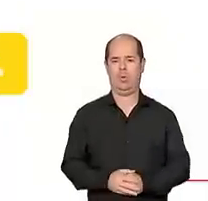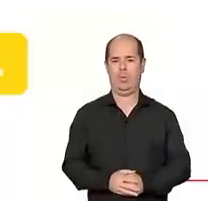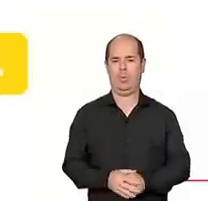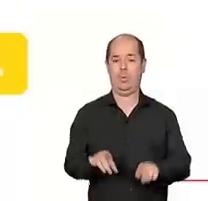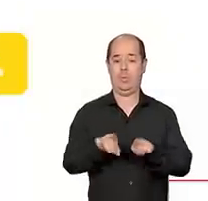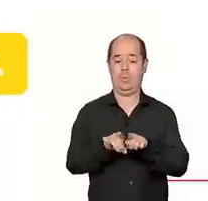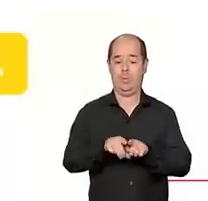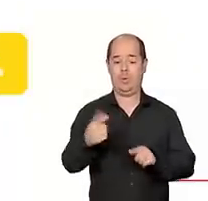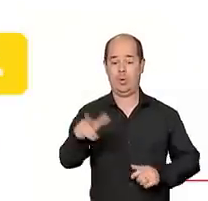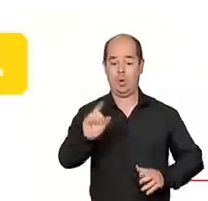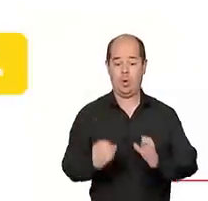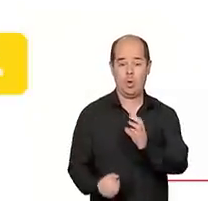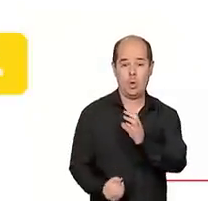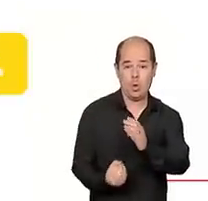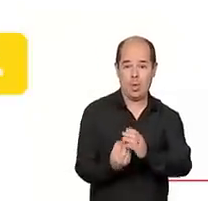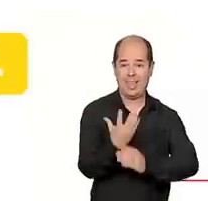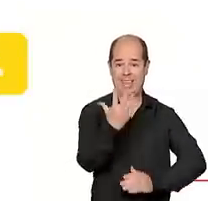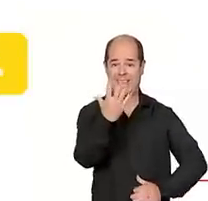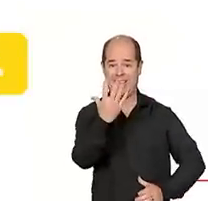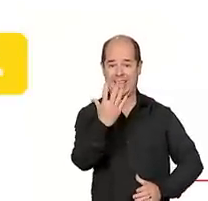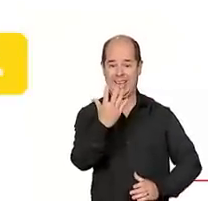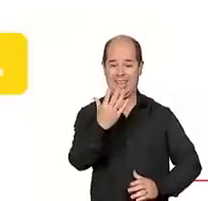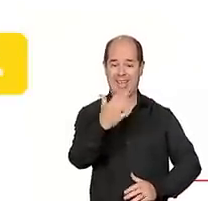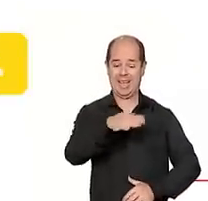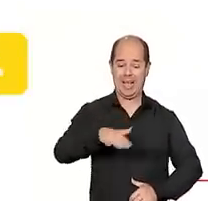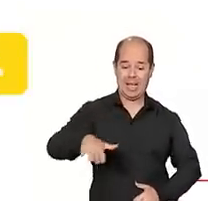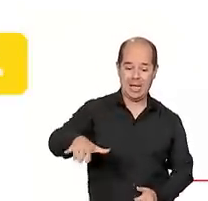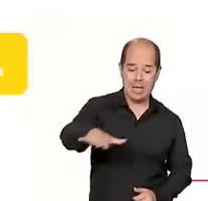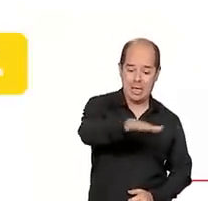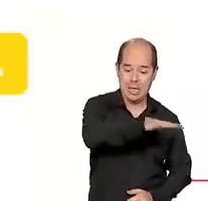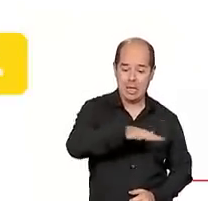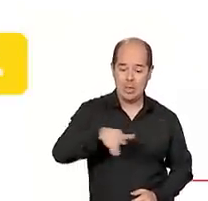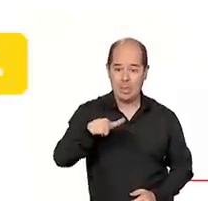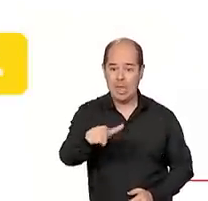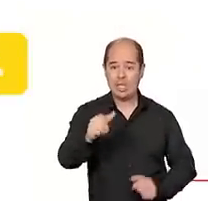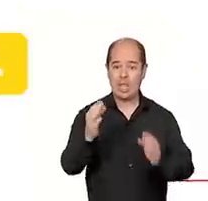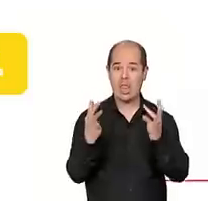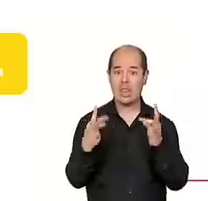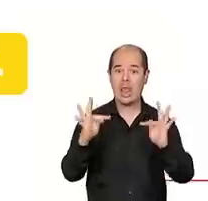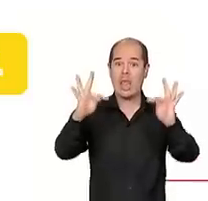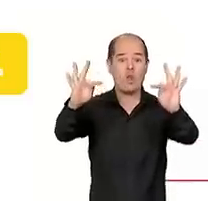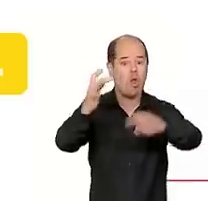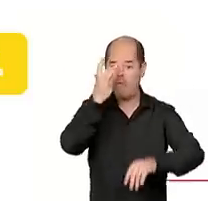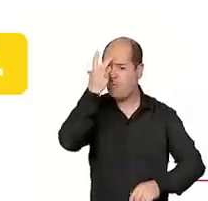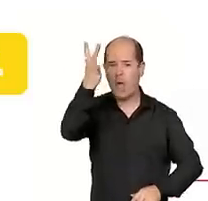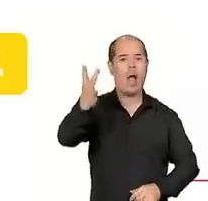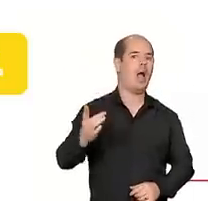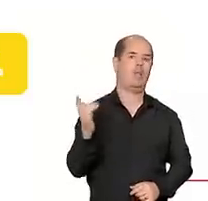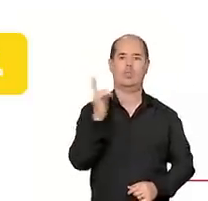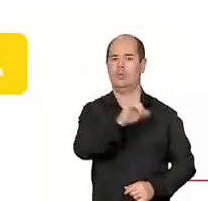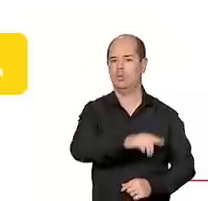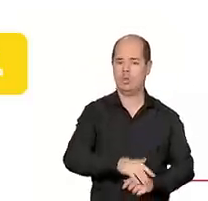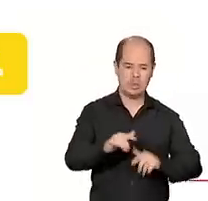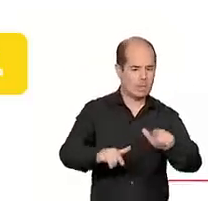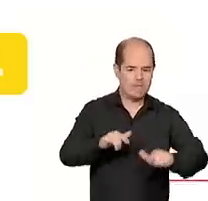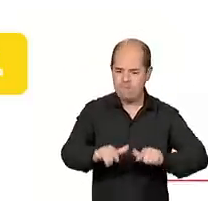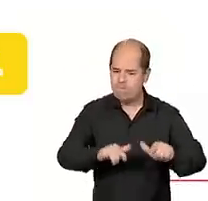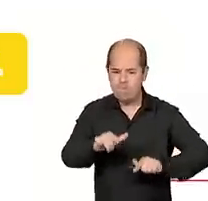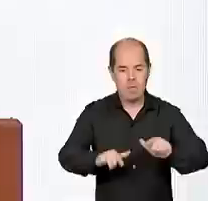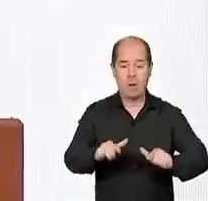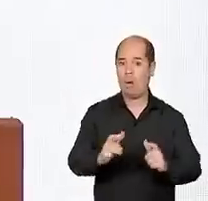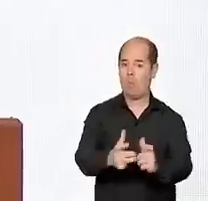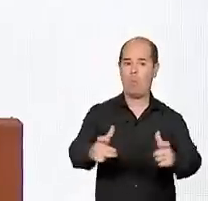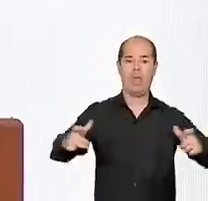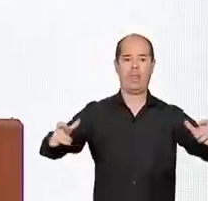que favoreça o investimento, a inovação, a capacitação e a geração de empregos. São